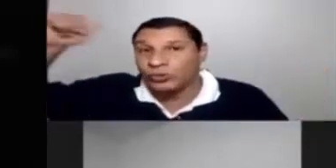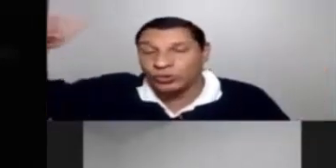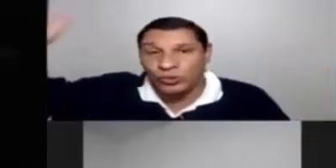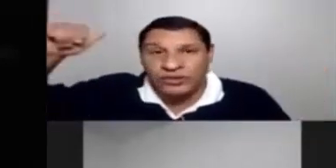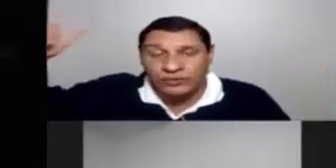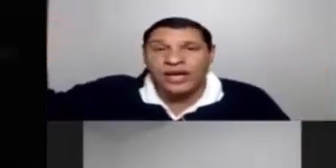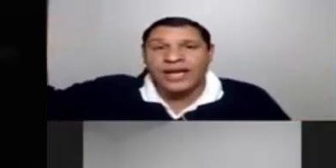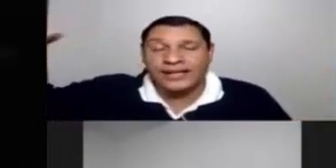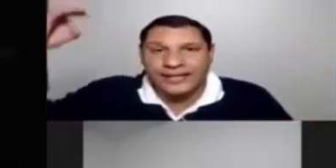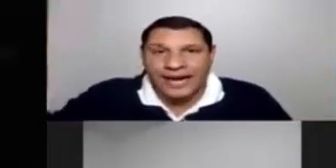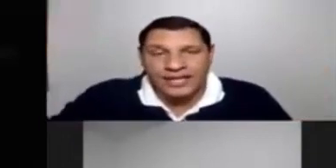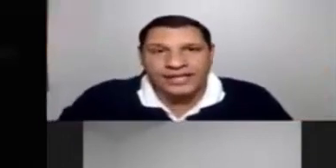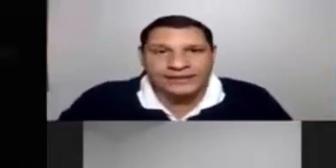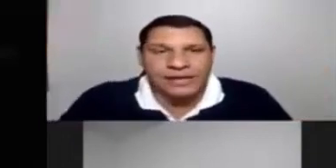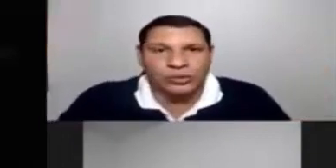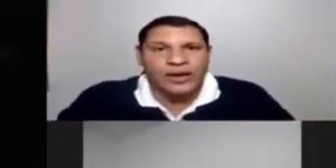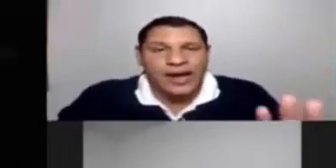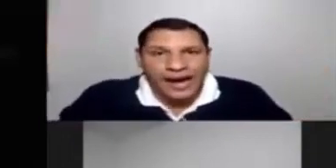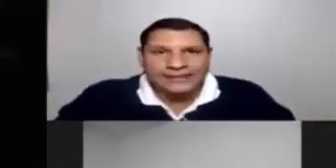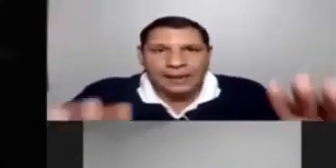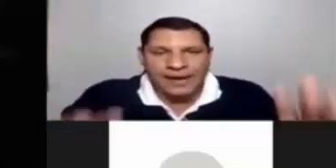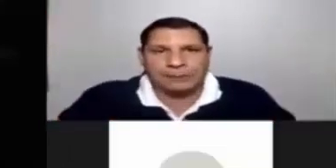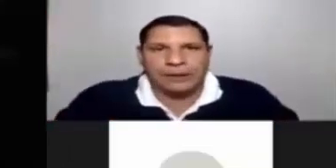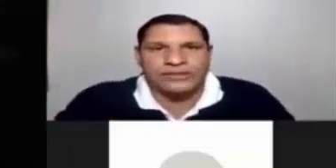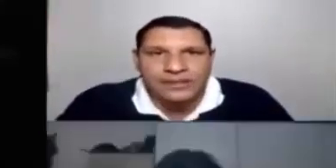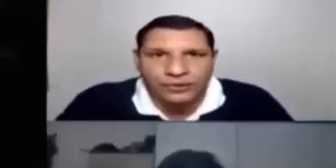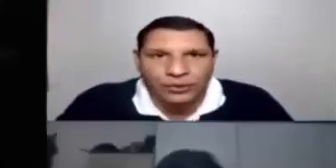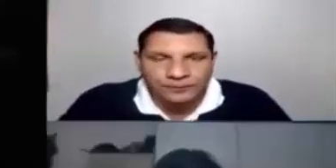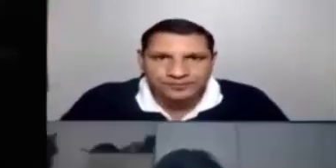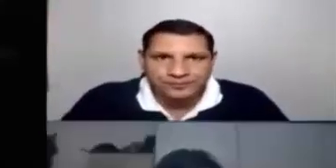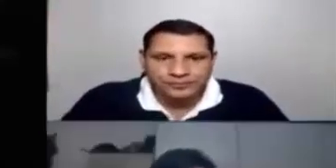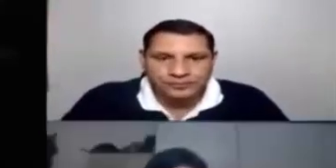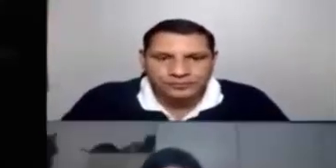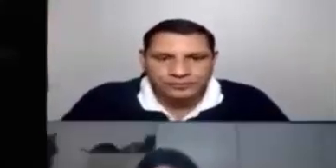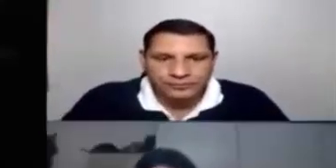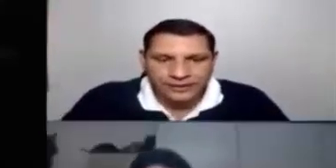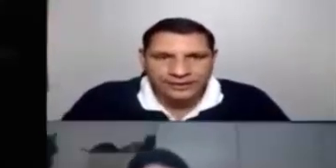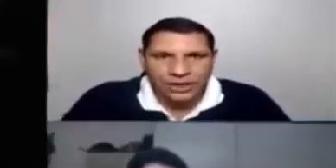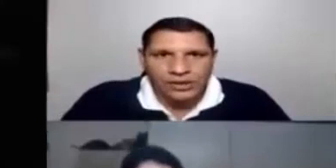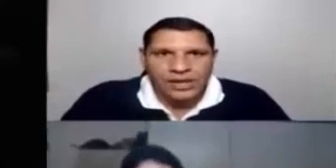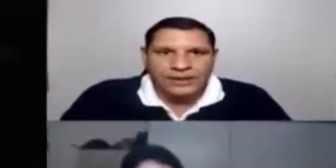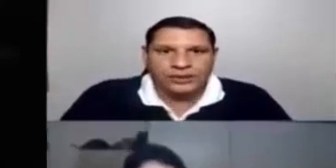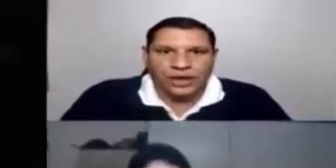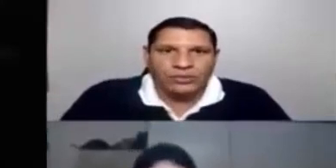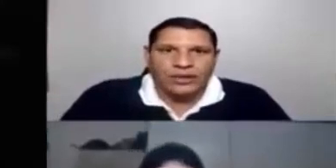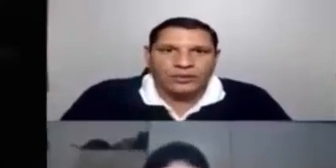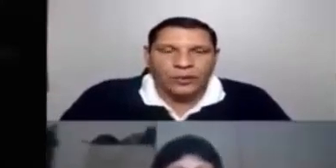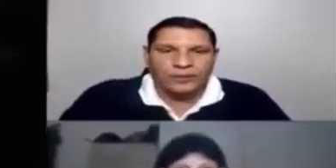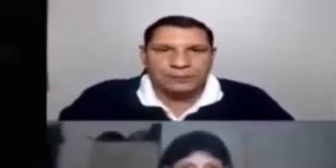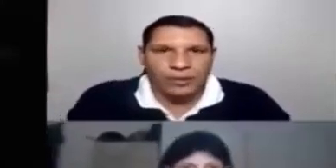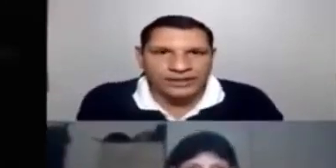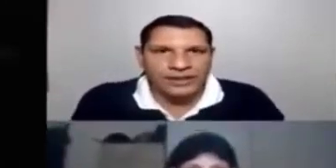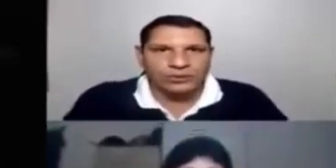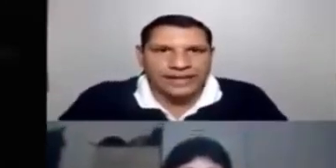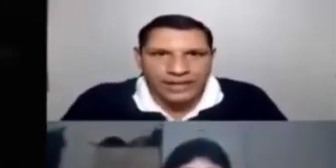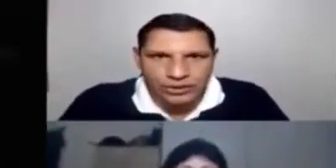no mundo dos vivos que cai em esquecimento. Essa é a mais plausível. Entendeu? Então, não